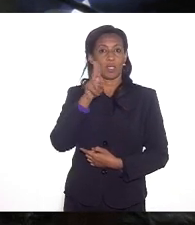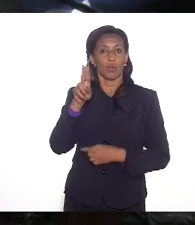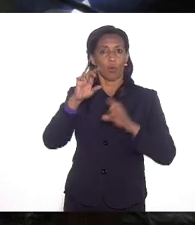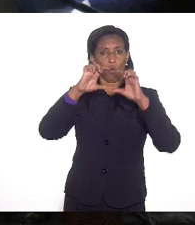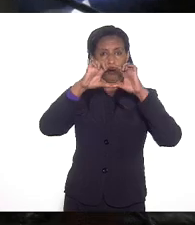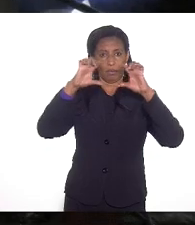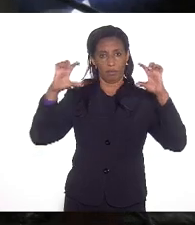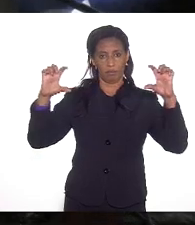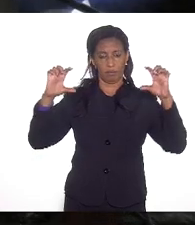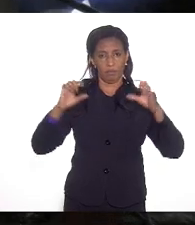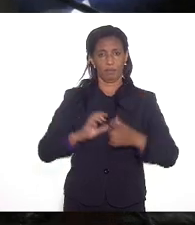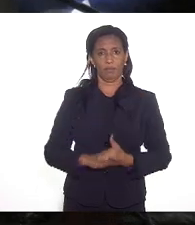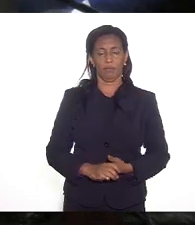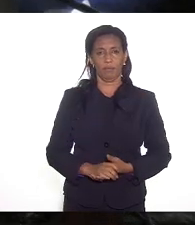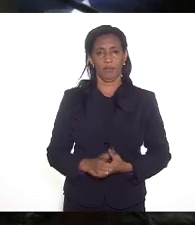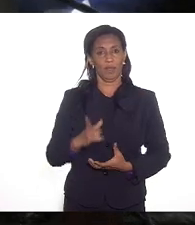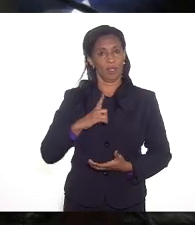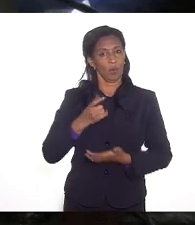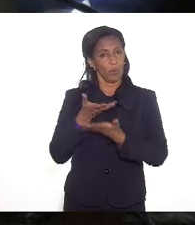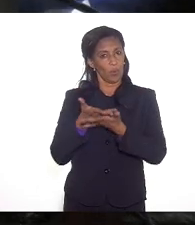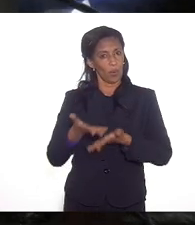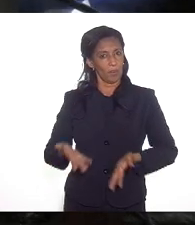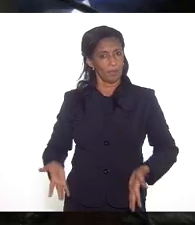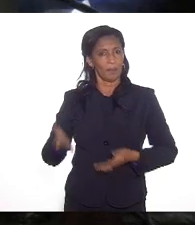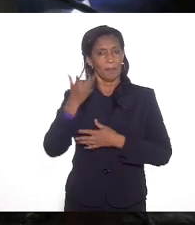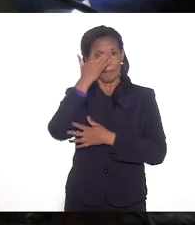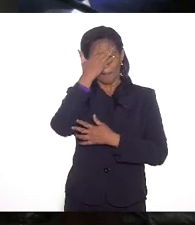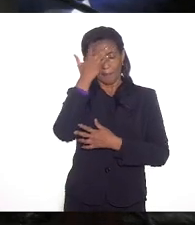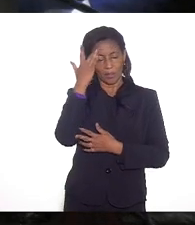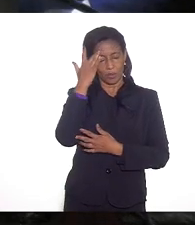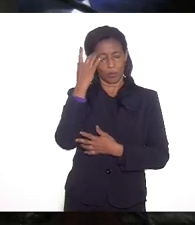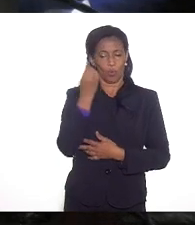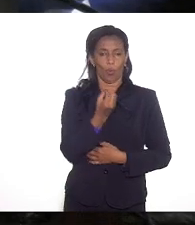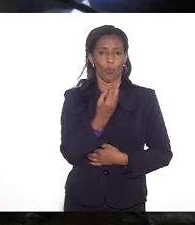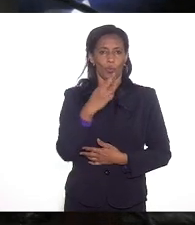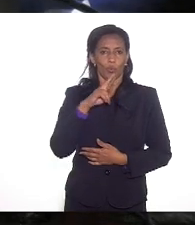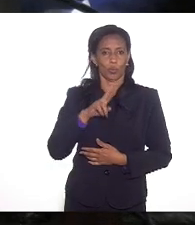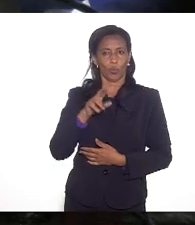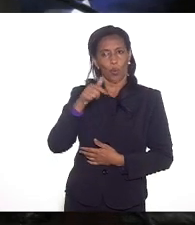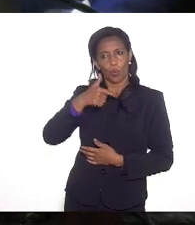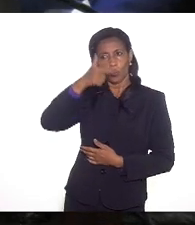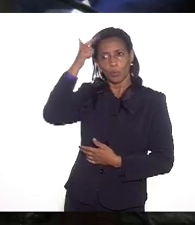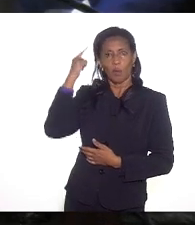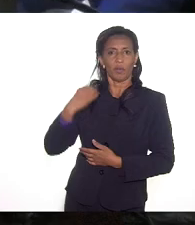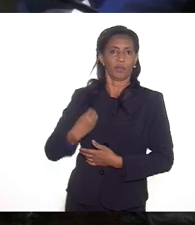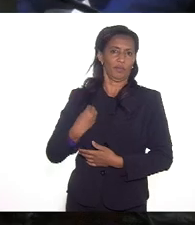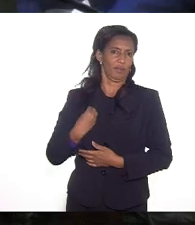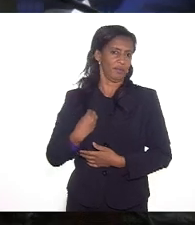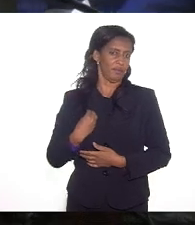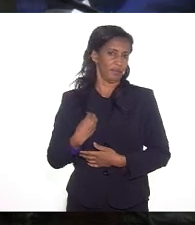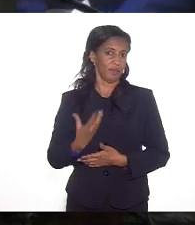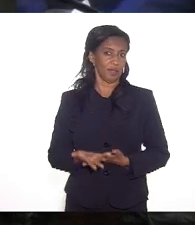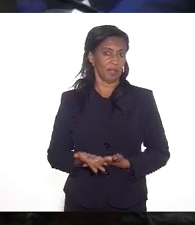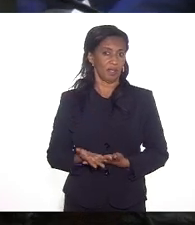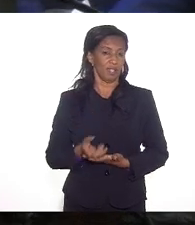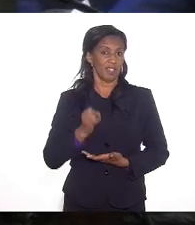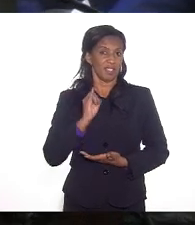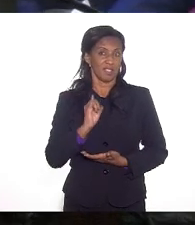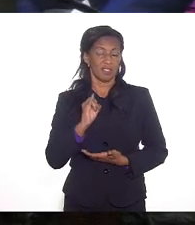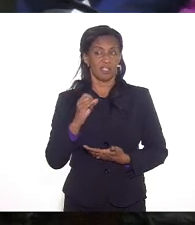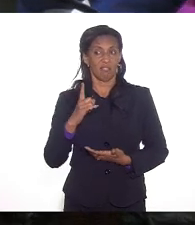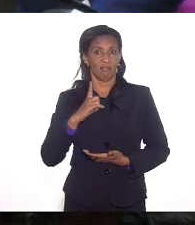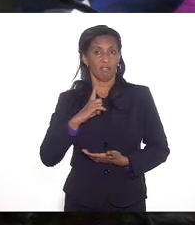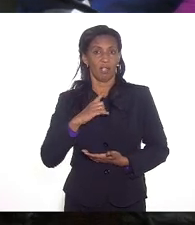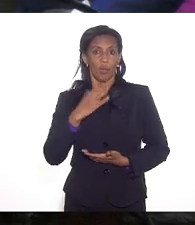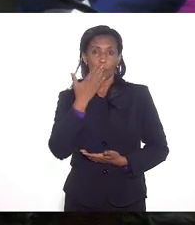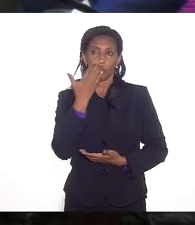nome nós temos que homenagear pessoas como Doutor Luiz Paulo em vida se houver algum